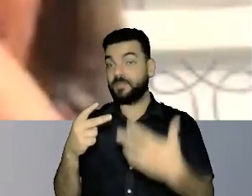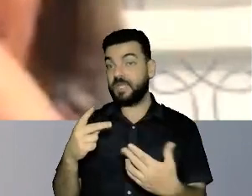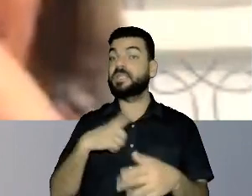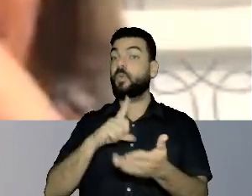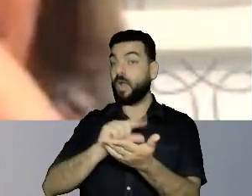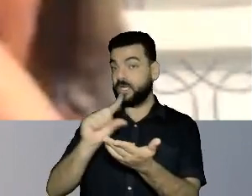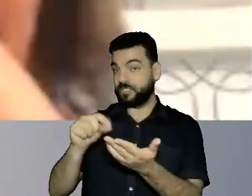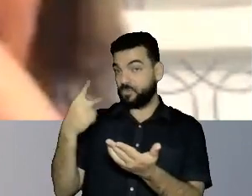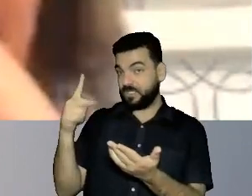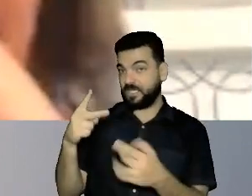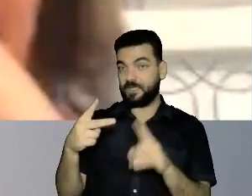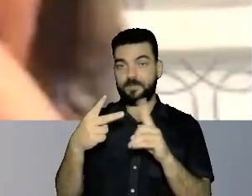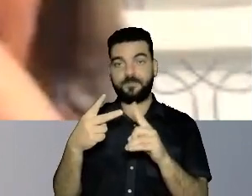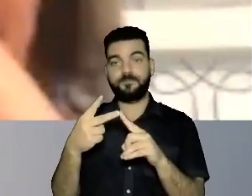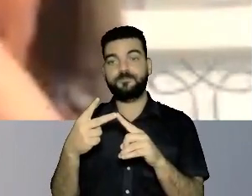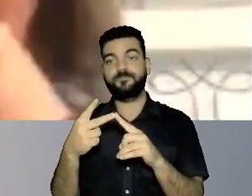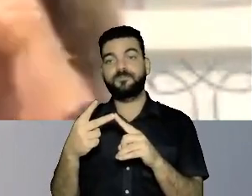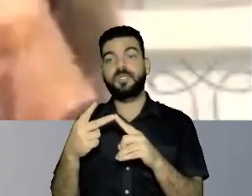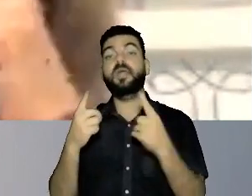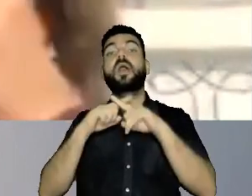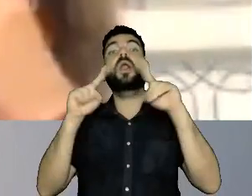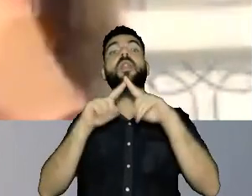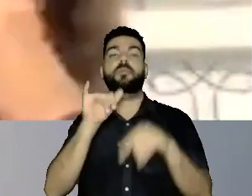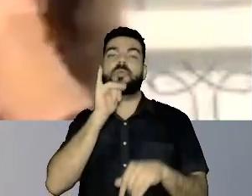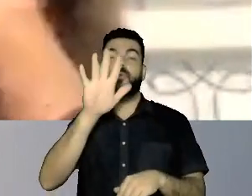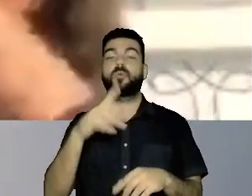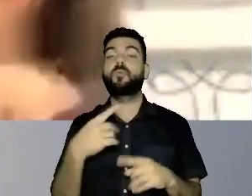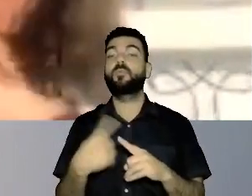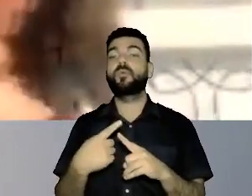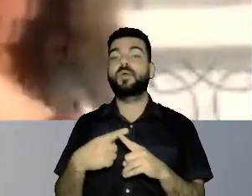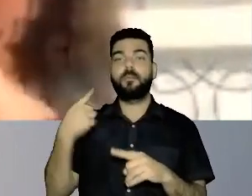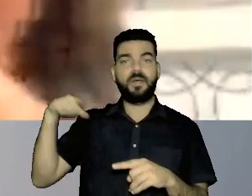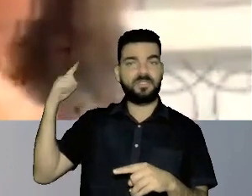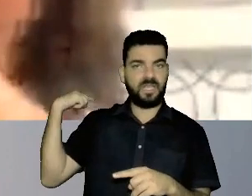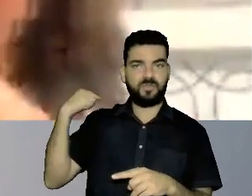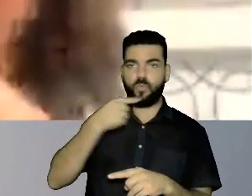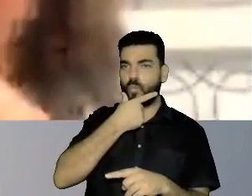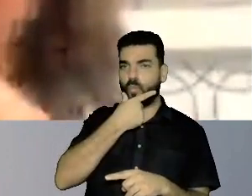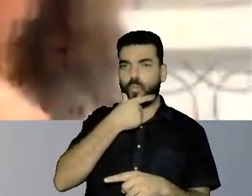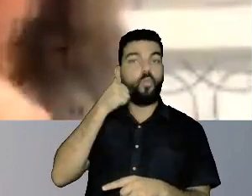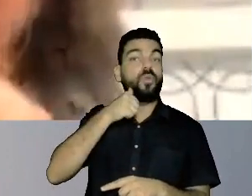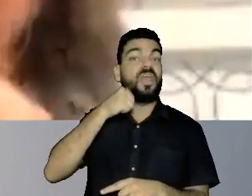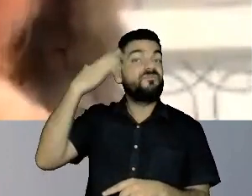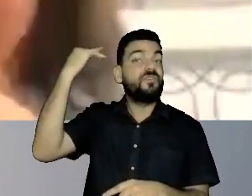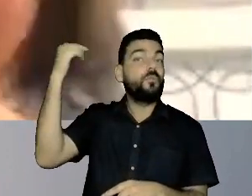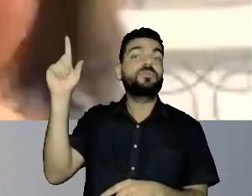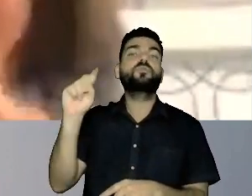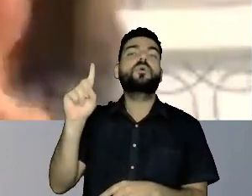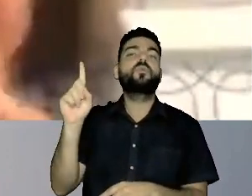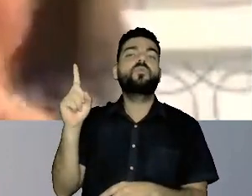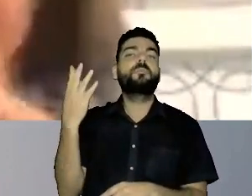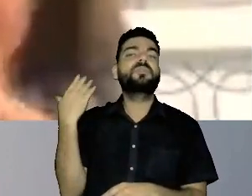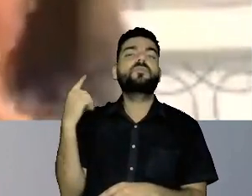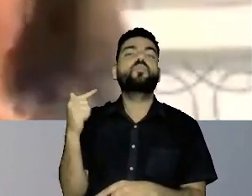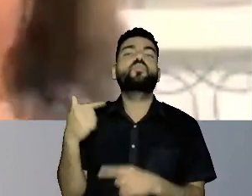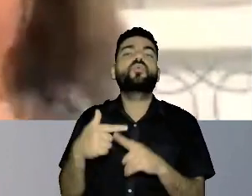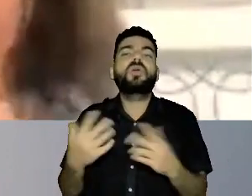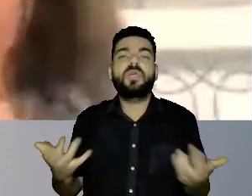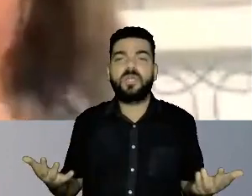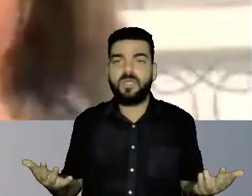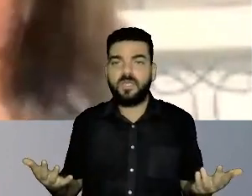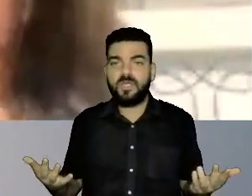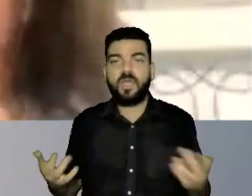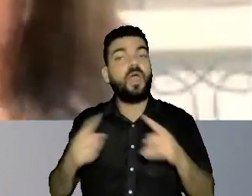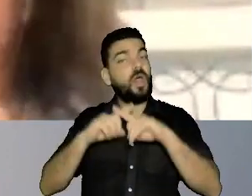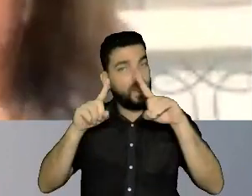um discurso, e depois isso tem um artigo escrito, em onde ela questiona por que não houve